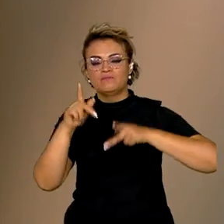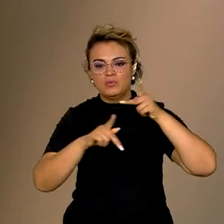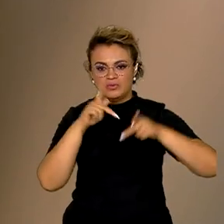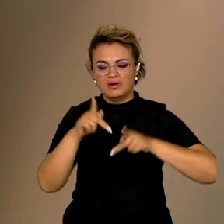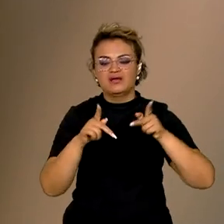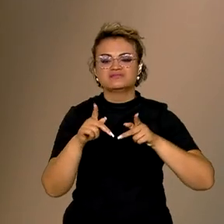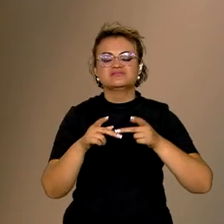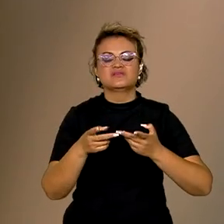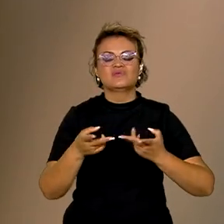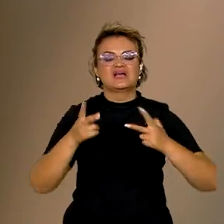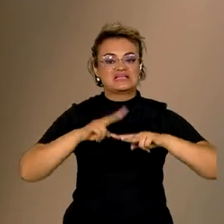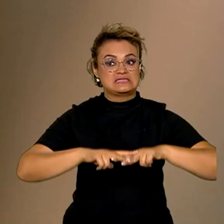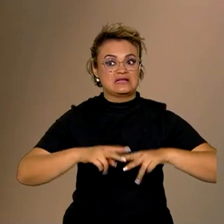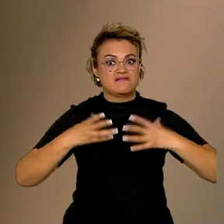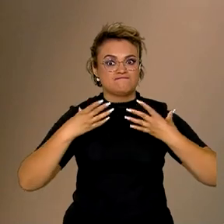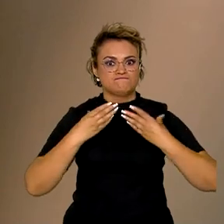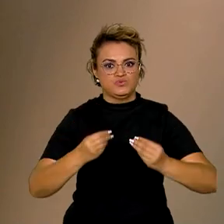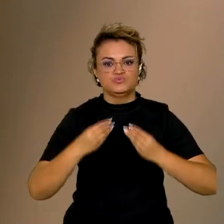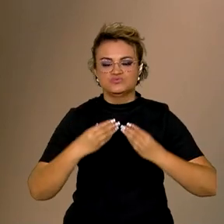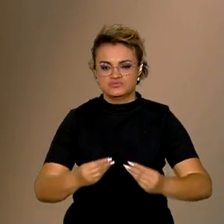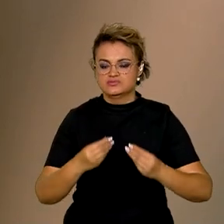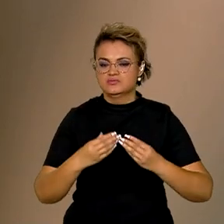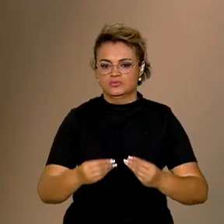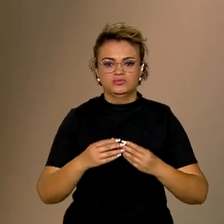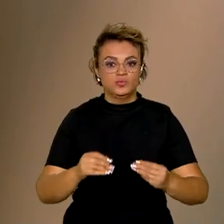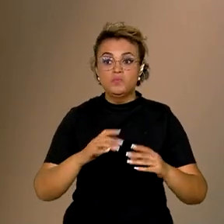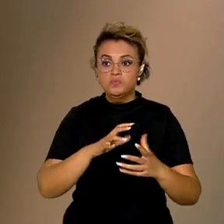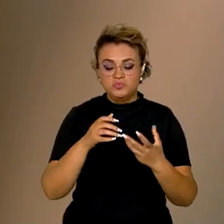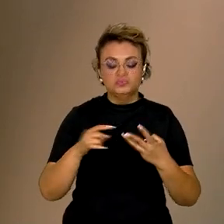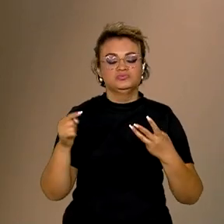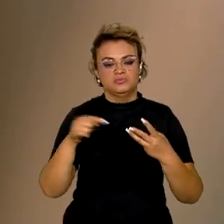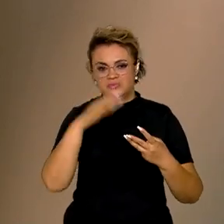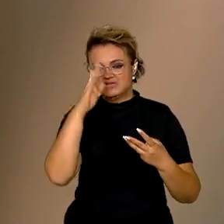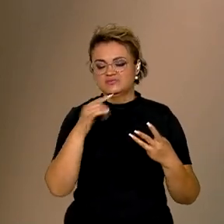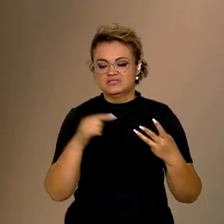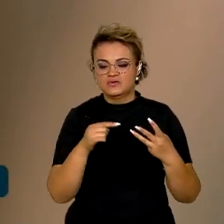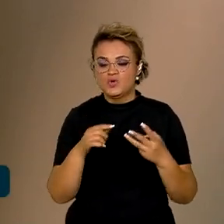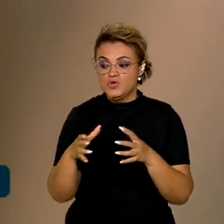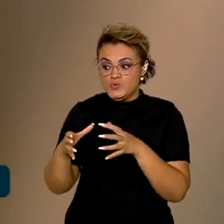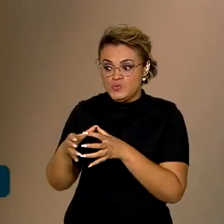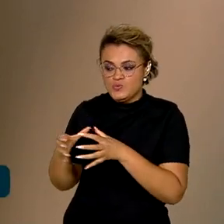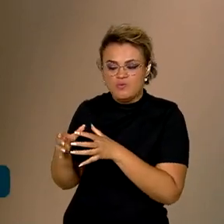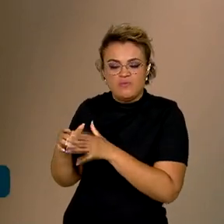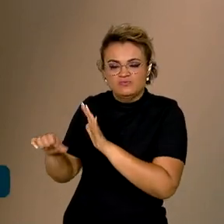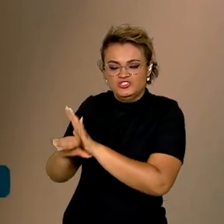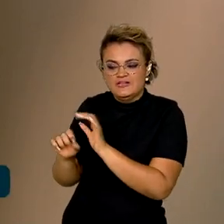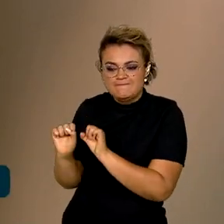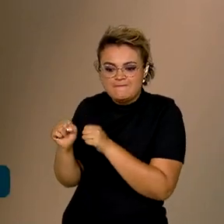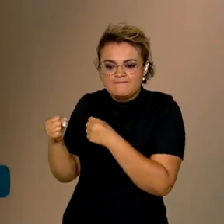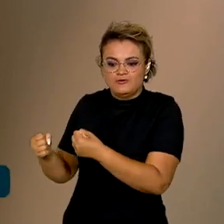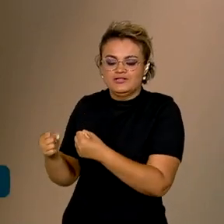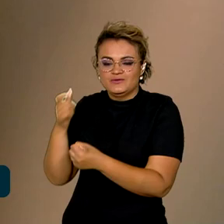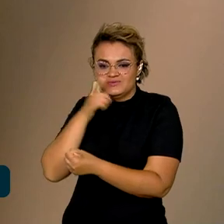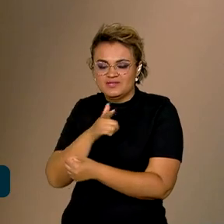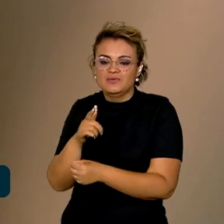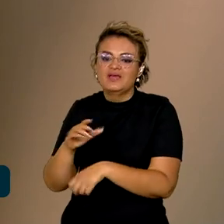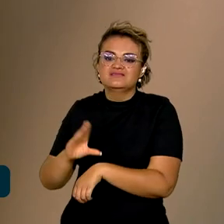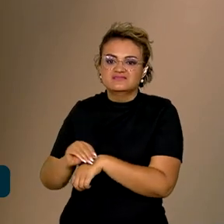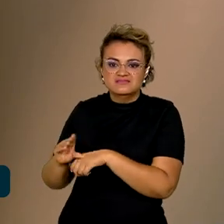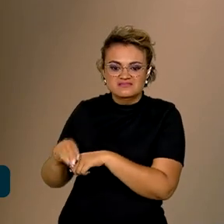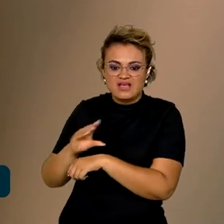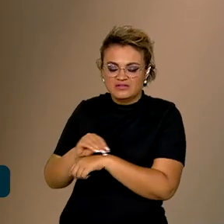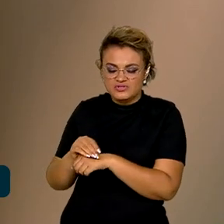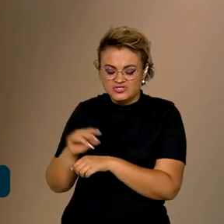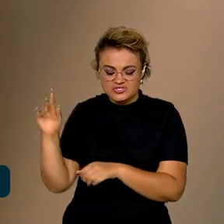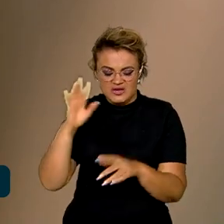do planeta, ao mesmo tempo em que as organizações criminosas se fortaleceram, é um dado que nos